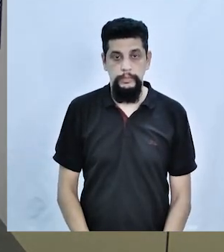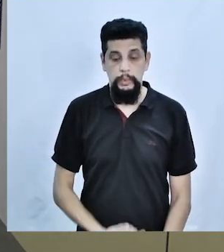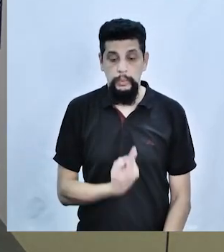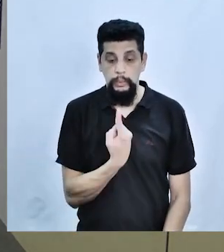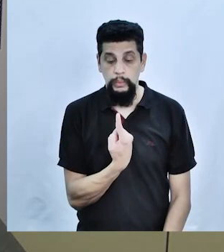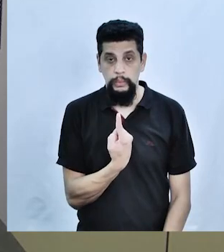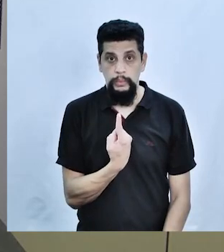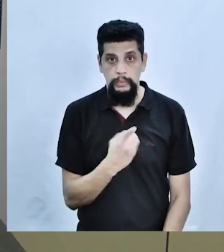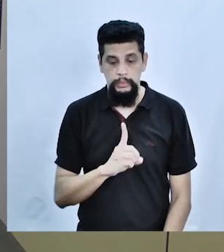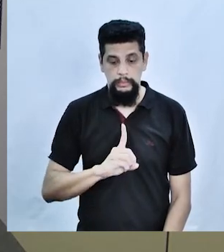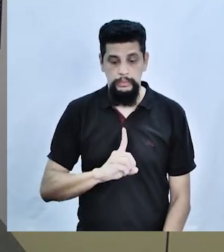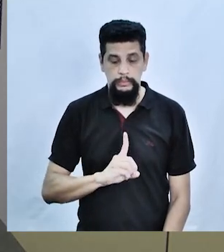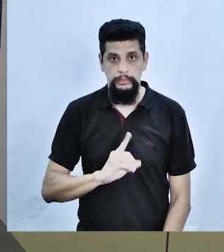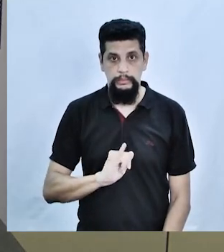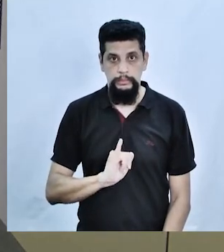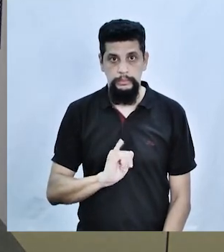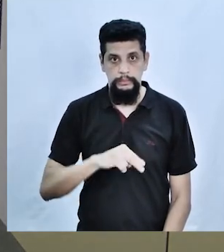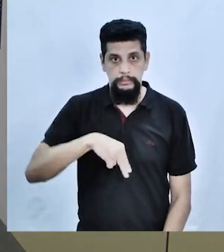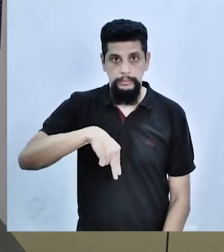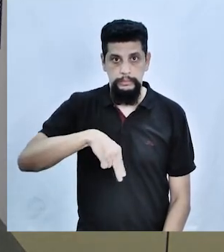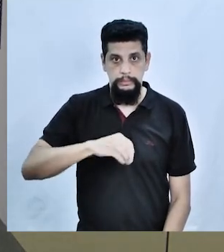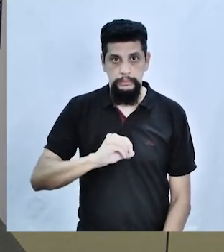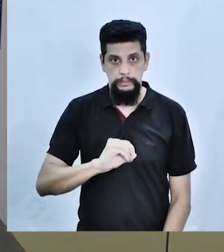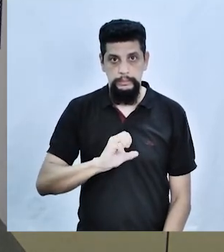participou. Né? Então, nós falamos